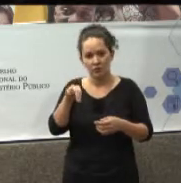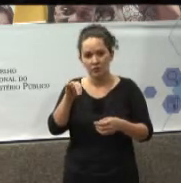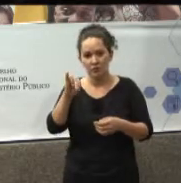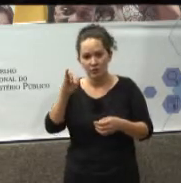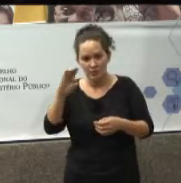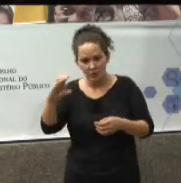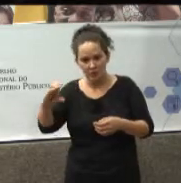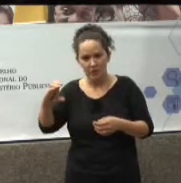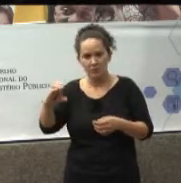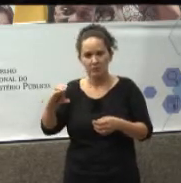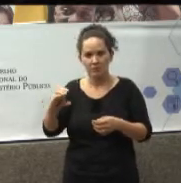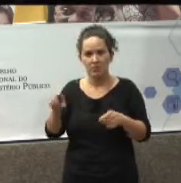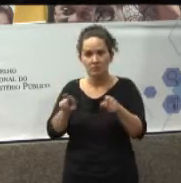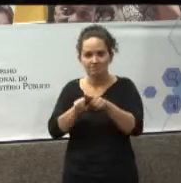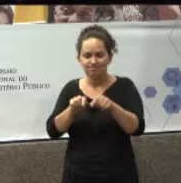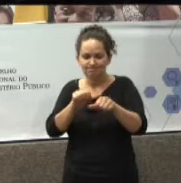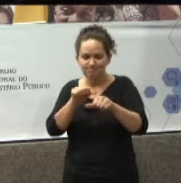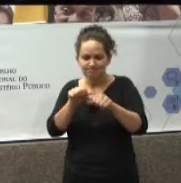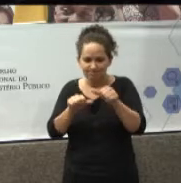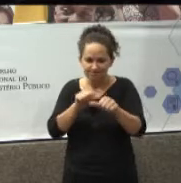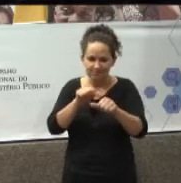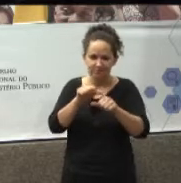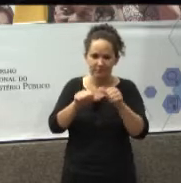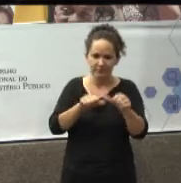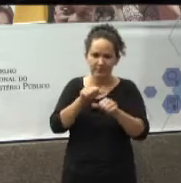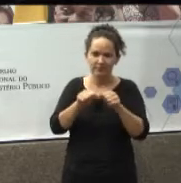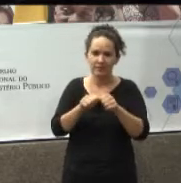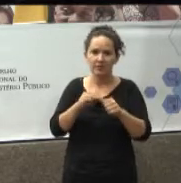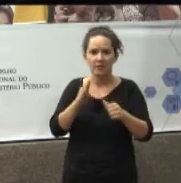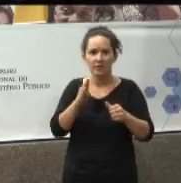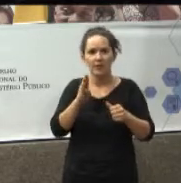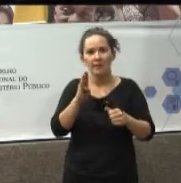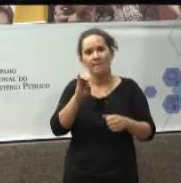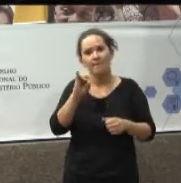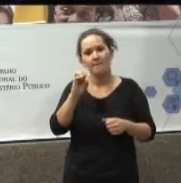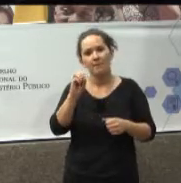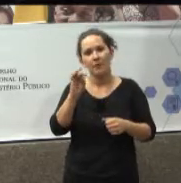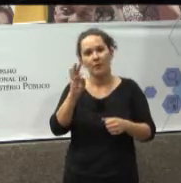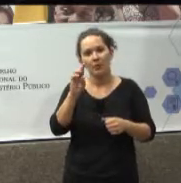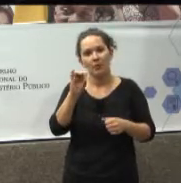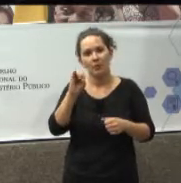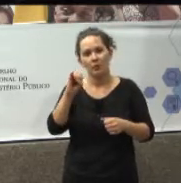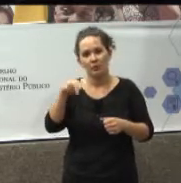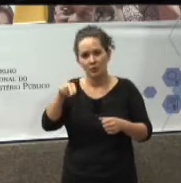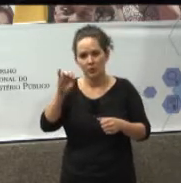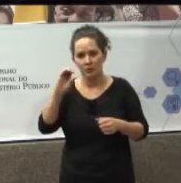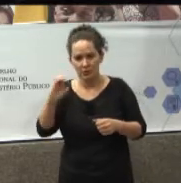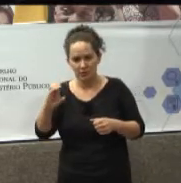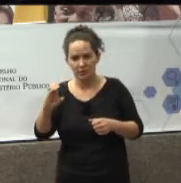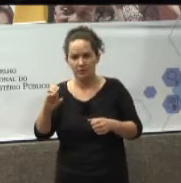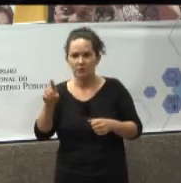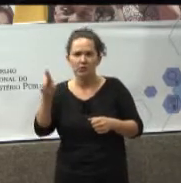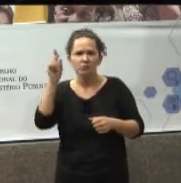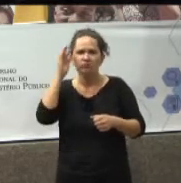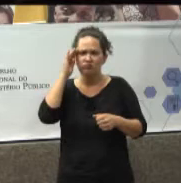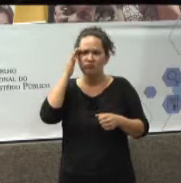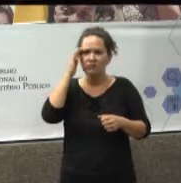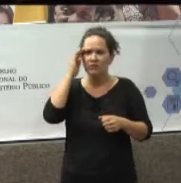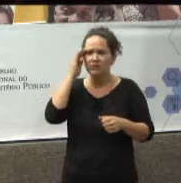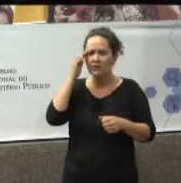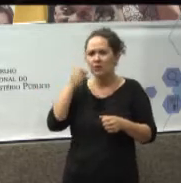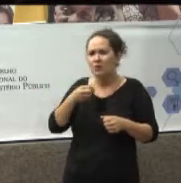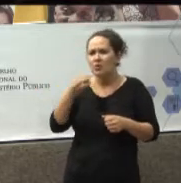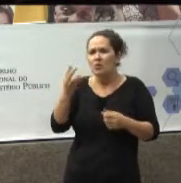fica que está envolvido e a biotronik no brasil ac entrou só para o senhor ser uma idéia da quantidade